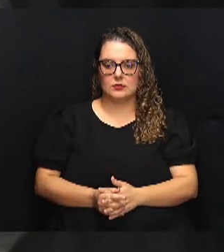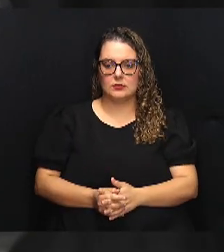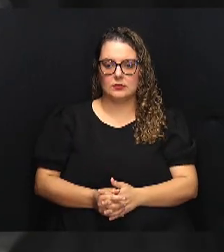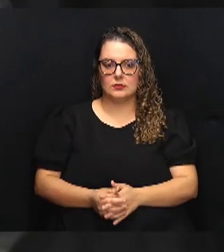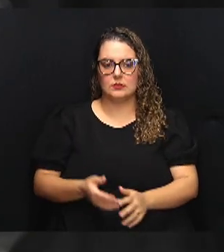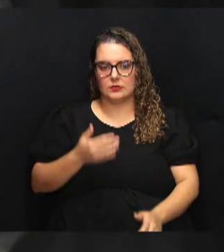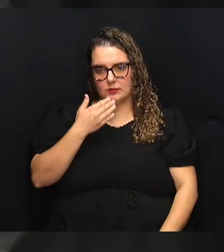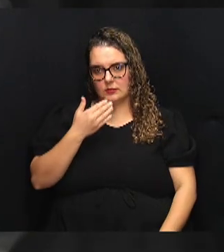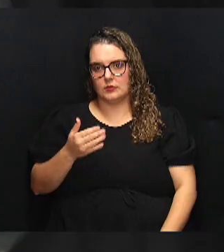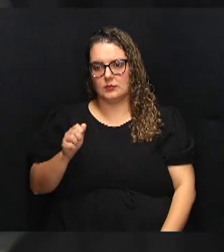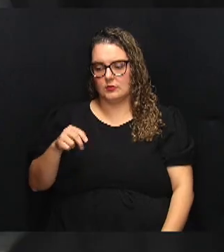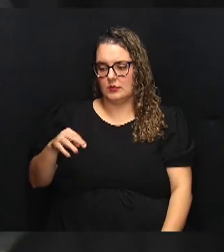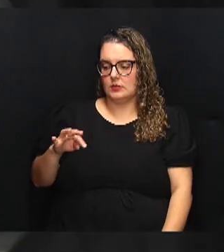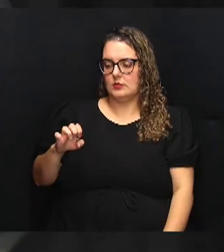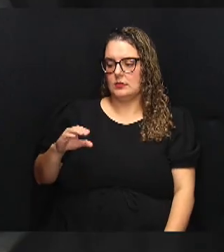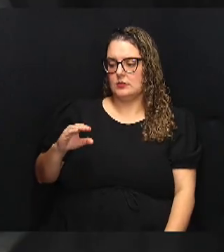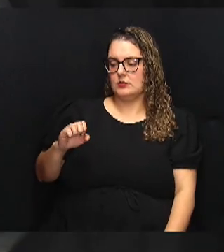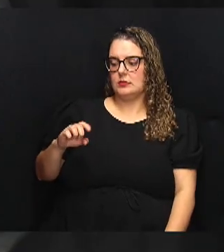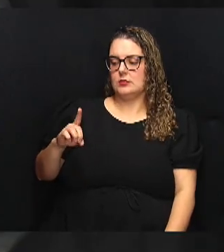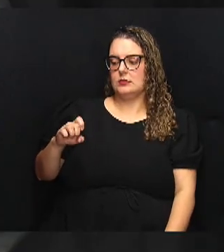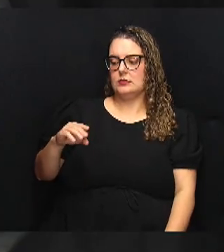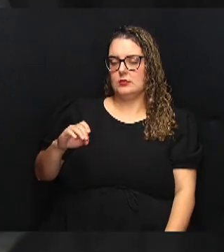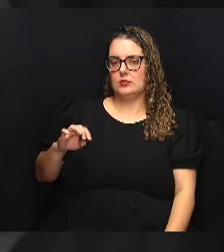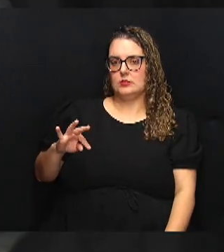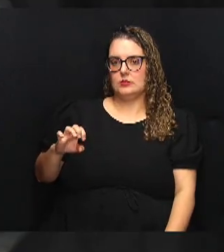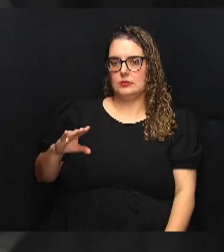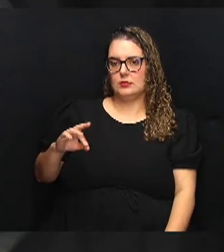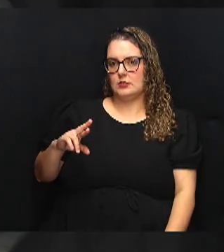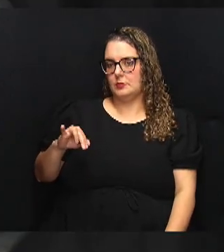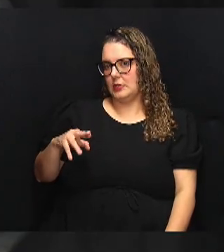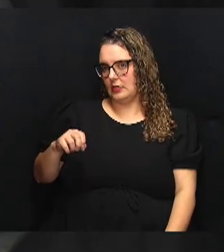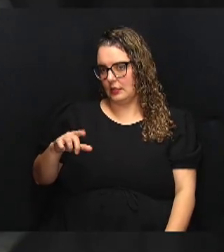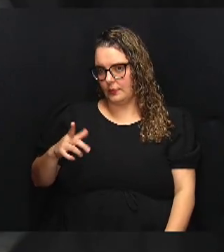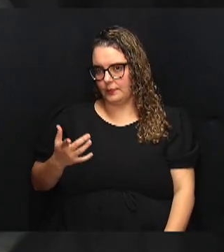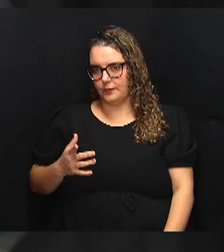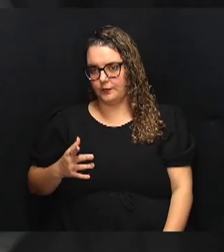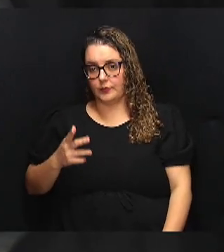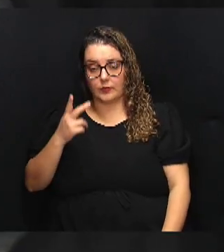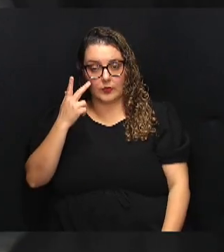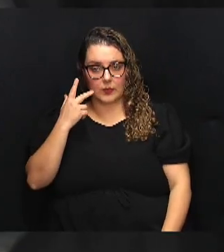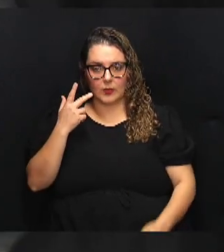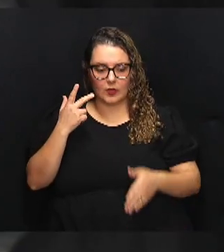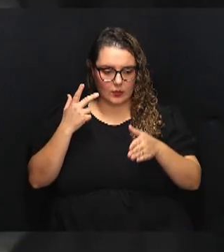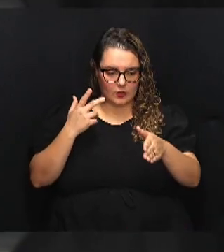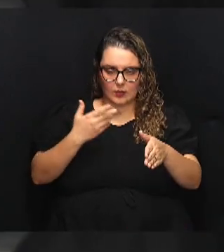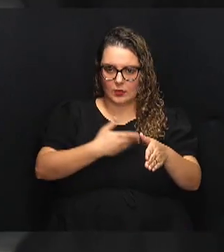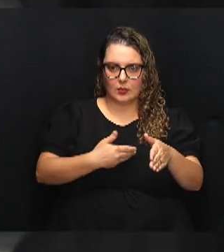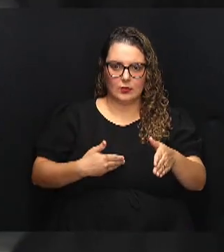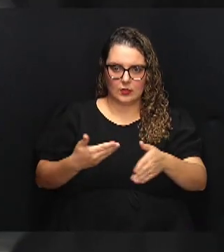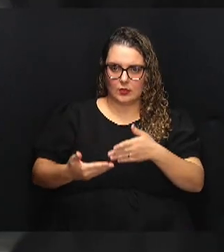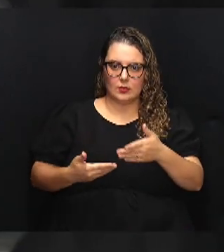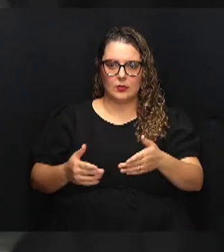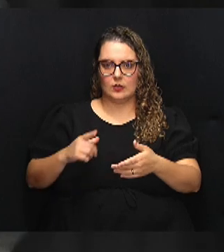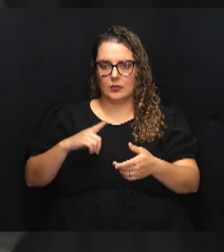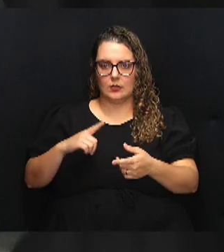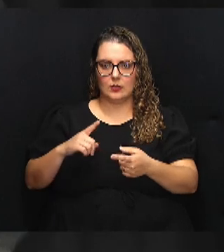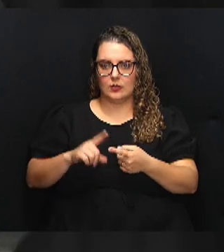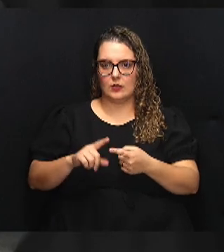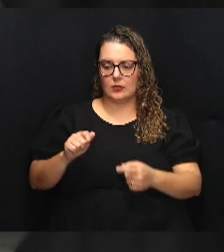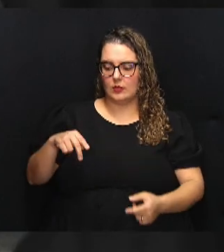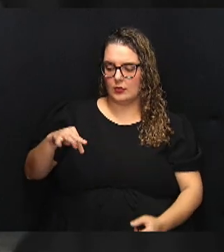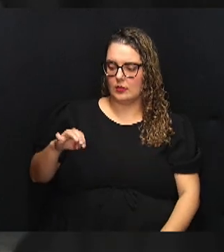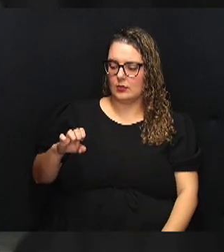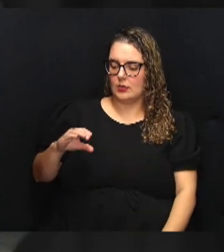pedido, né, do antecedente criminal, que é normal, né? Quando a gente, por exemplo, quando a gente vai entrar num serviço público, eu tenho que tirar os meus antecedentes